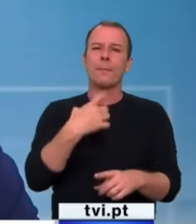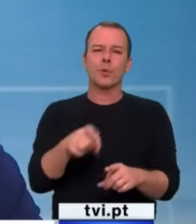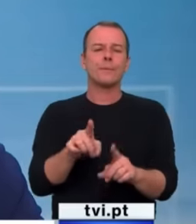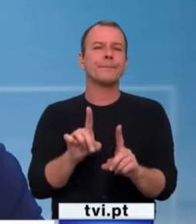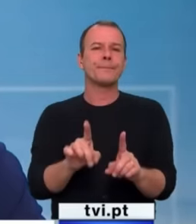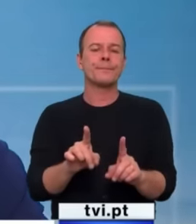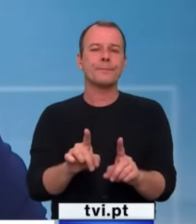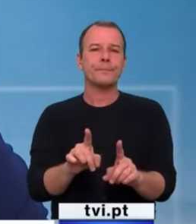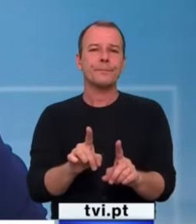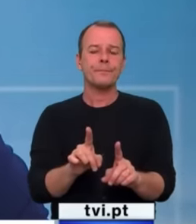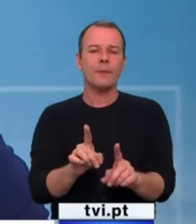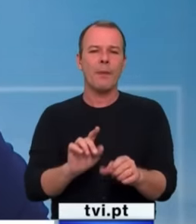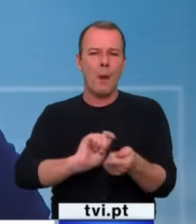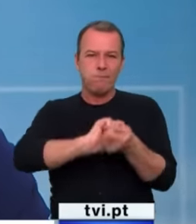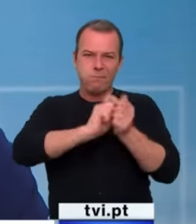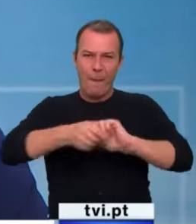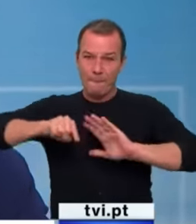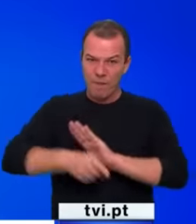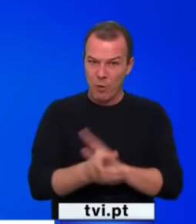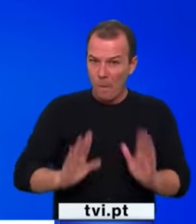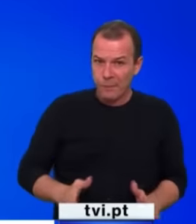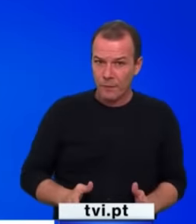uma reforma profunda da justiça?